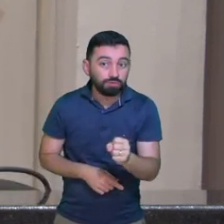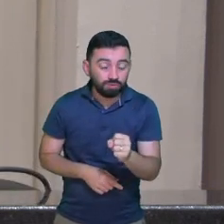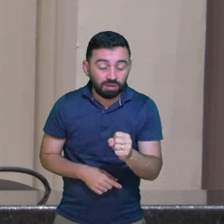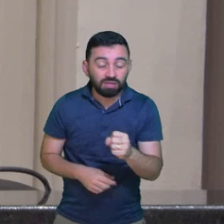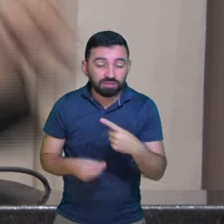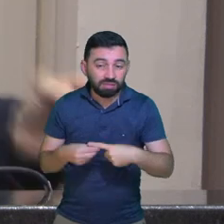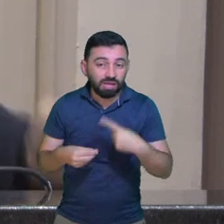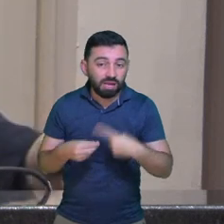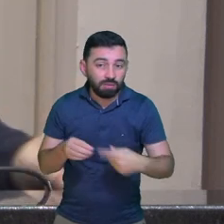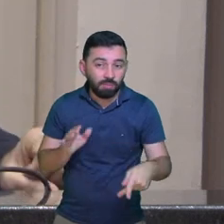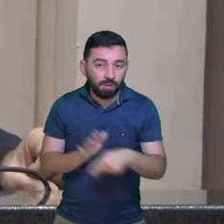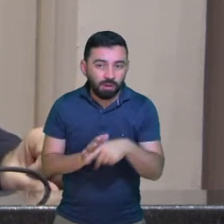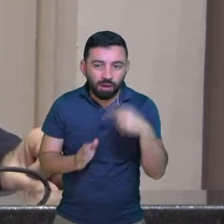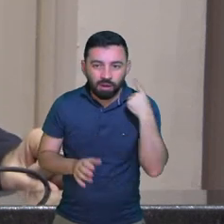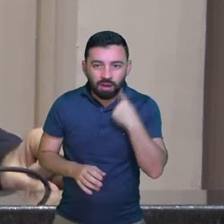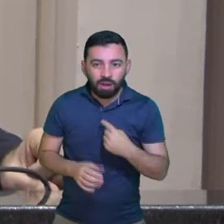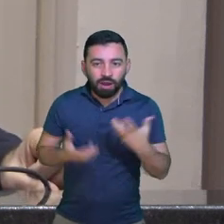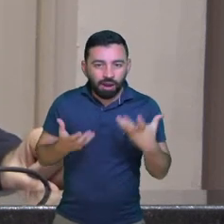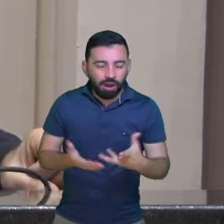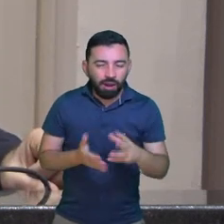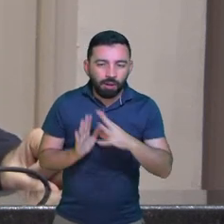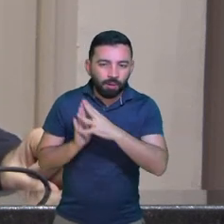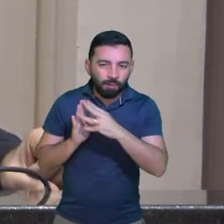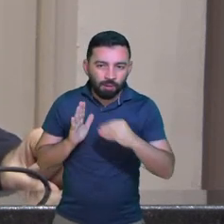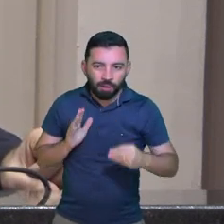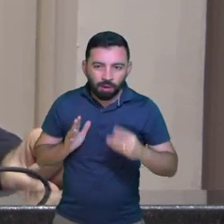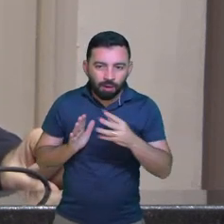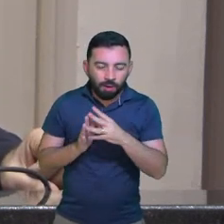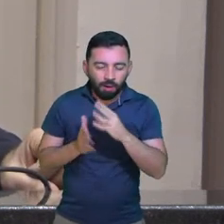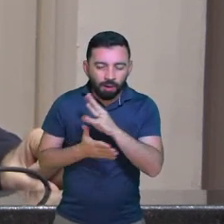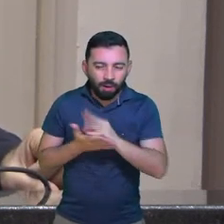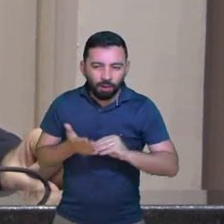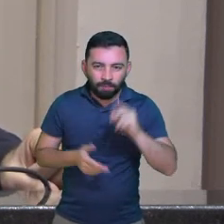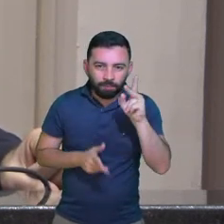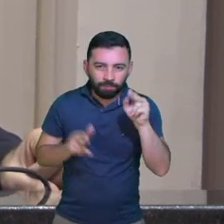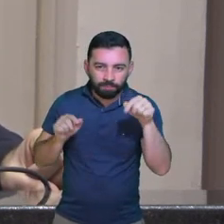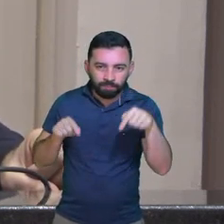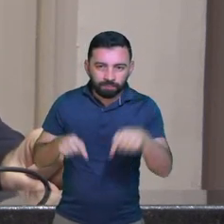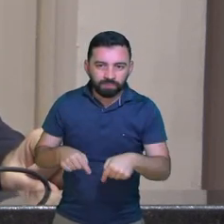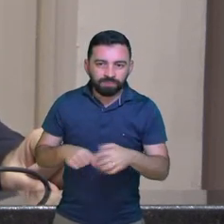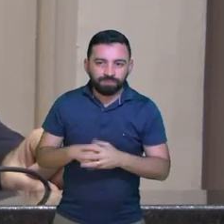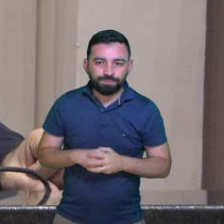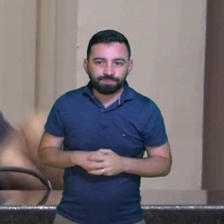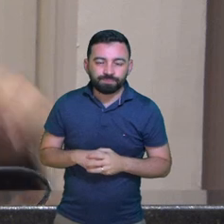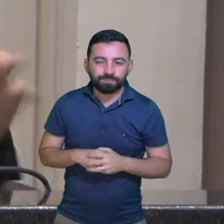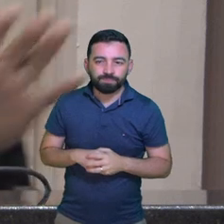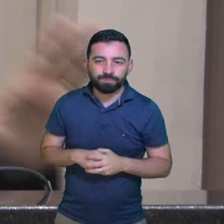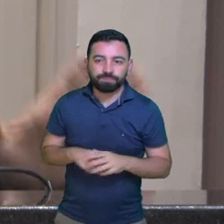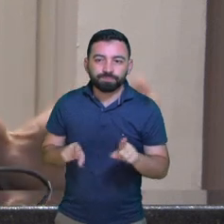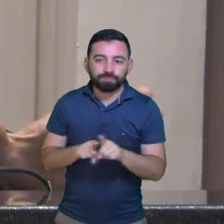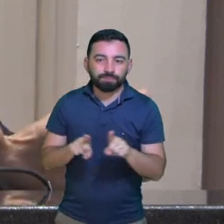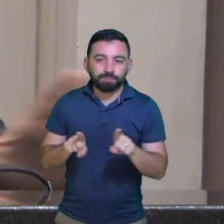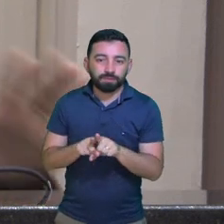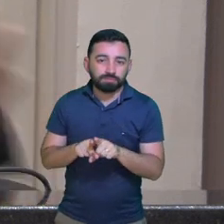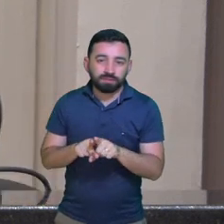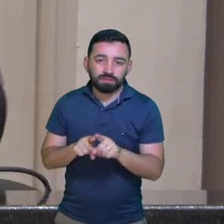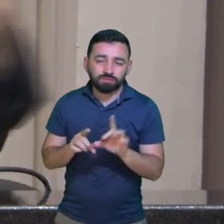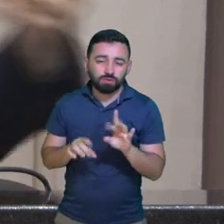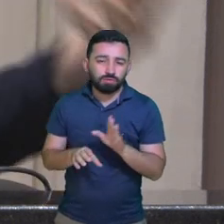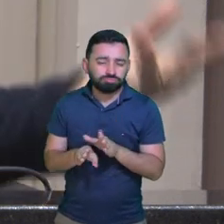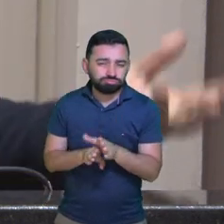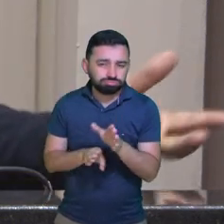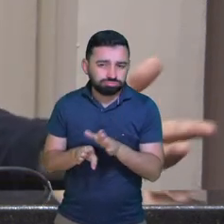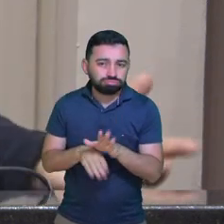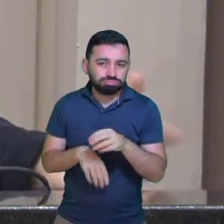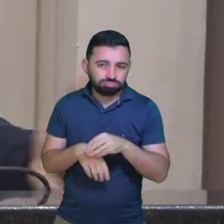queremos depois replicar essa iniciativa e deixar só como sugestão acredito